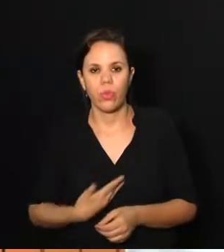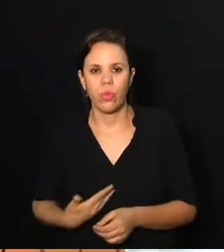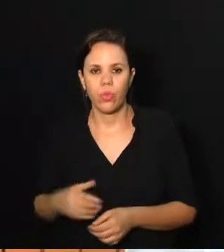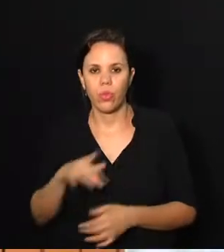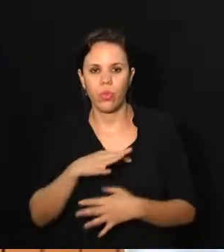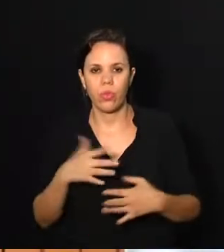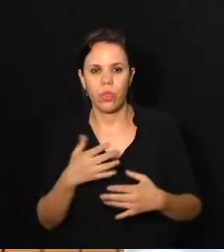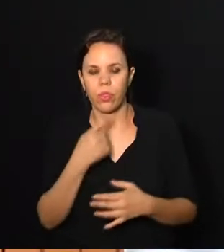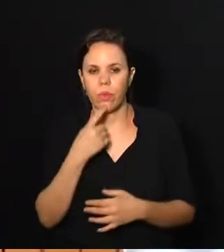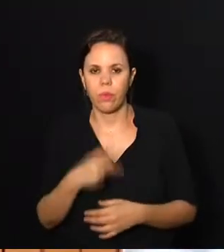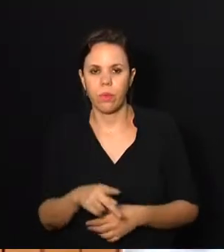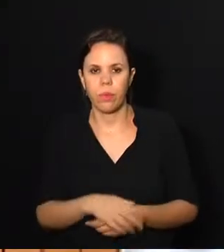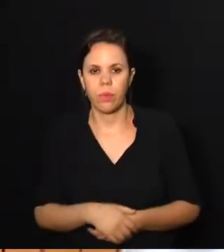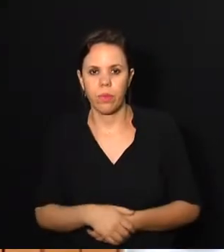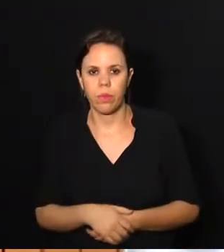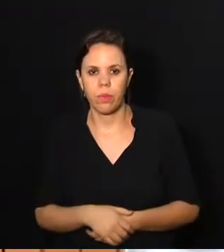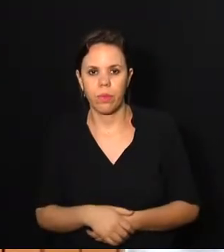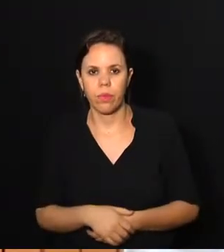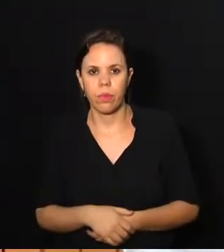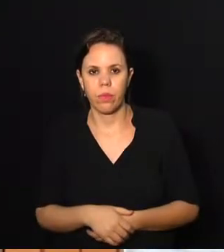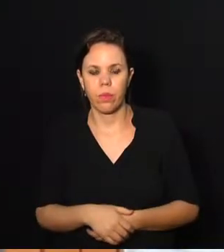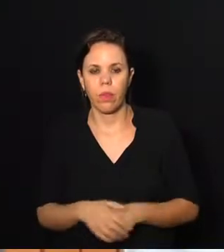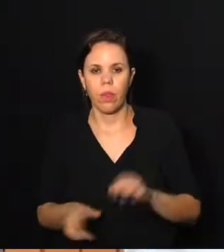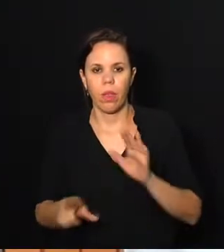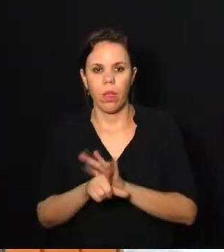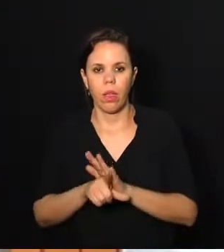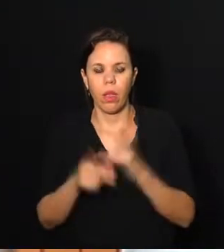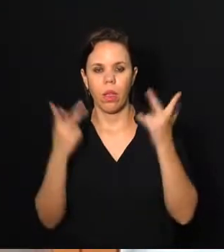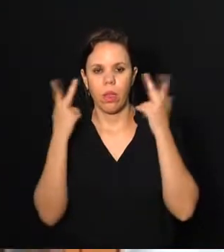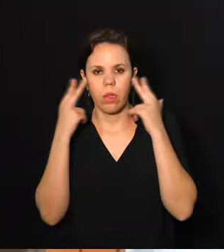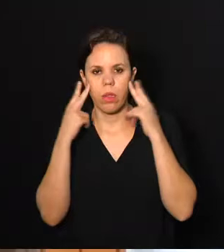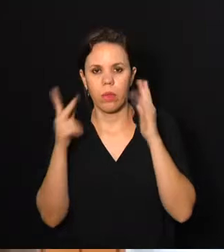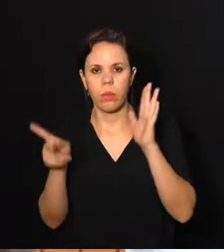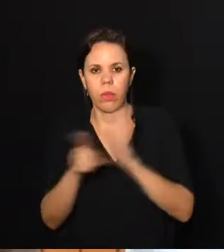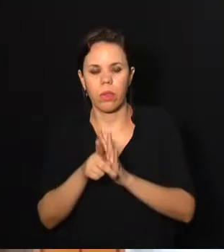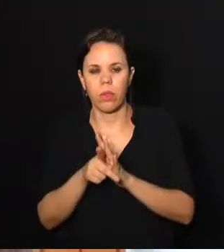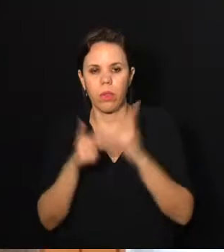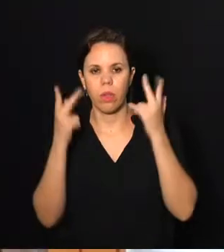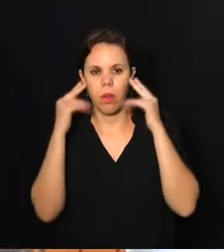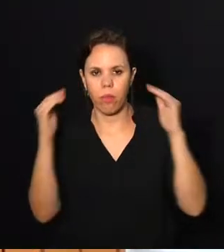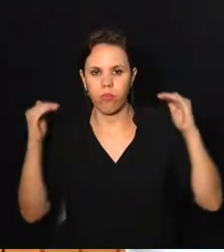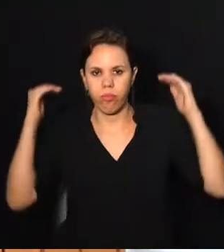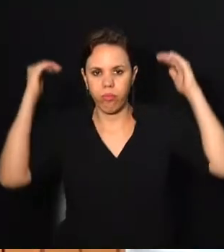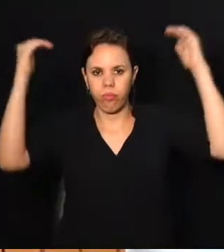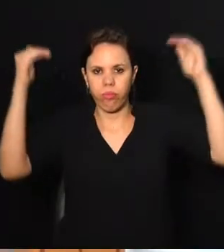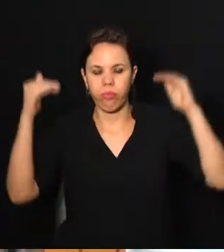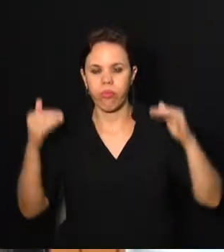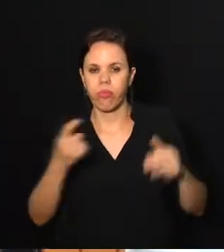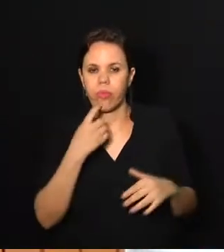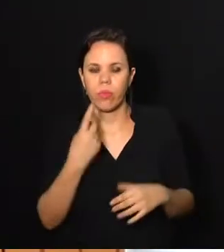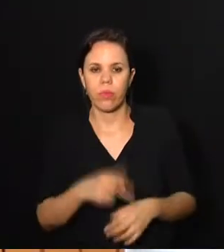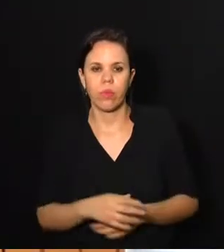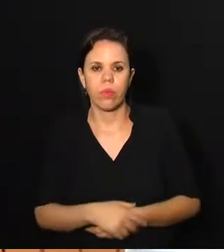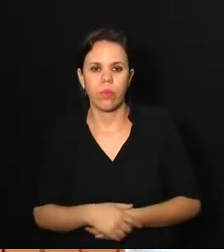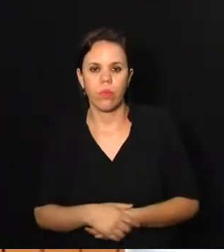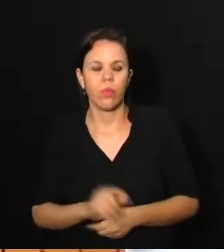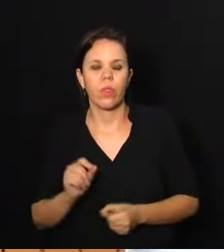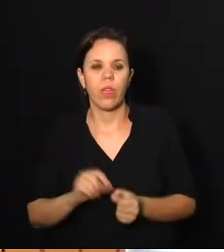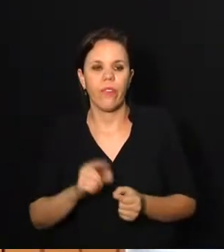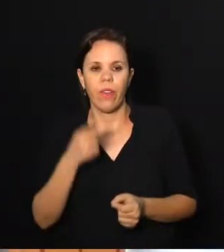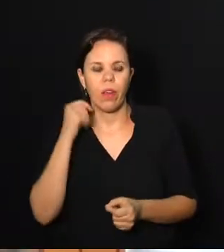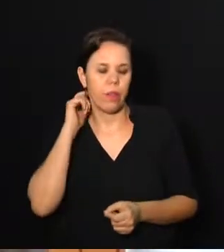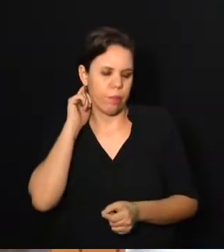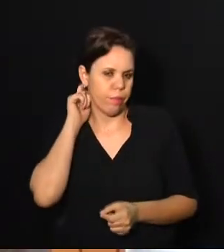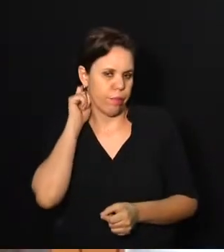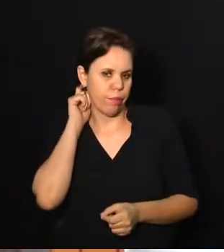cidade de Campinas, quando a gente pega a lei orgânica é a lei maior da cidade de Campinas. O que ela fala? Ela fala